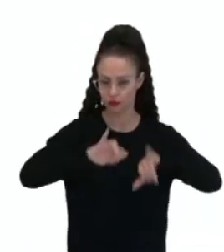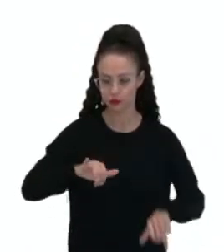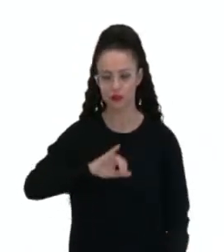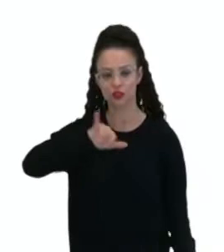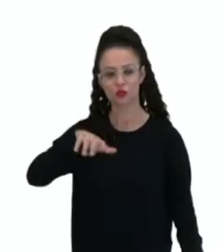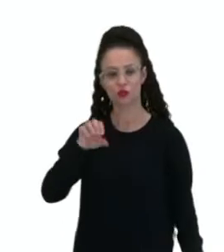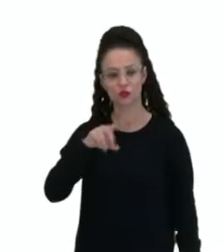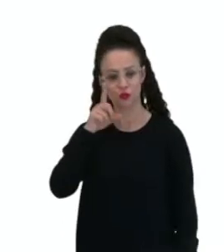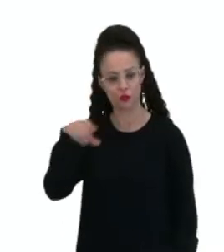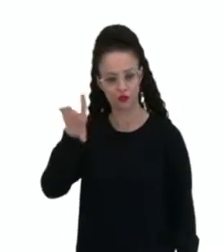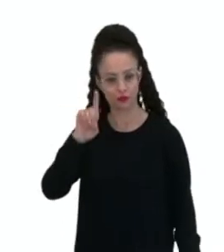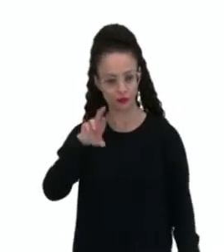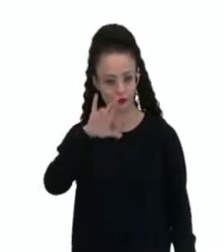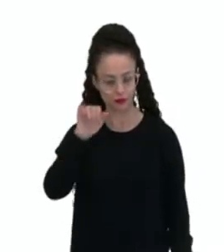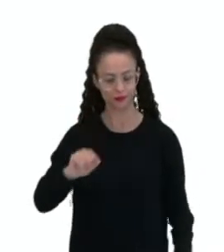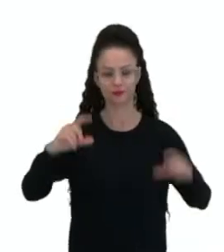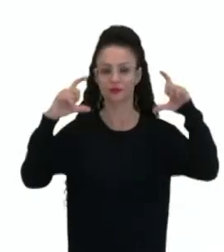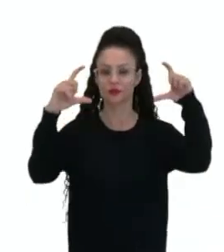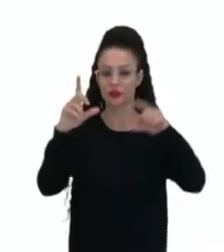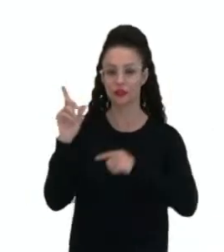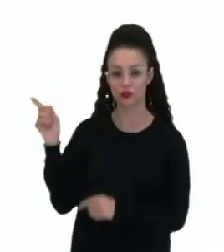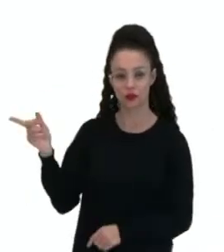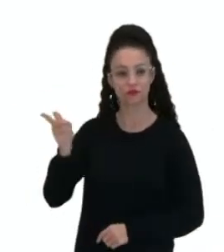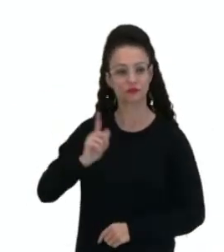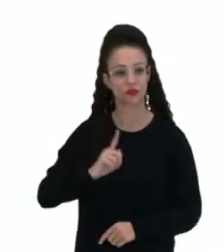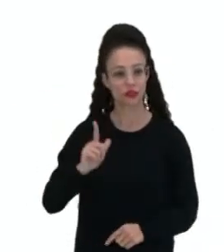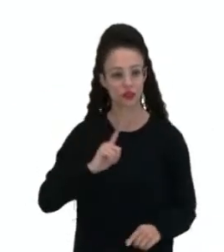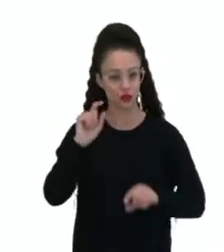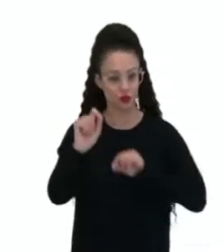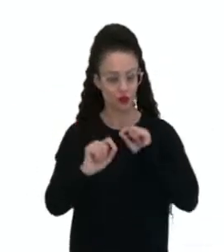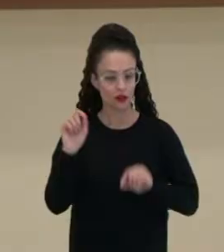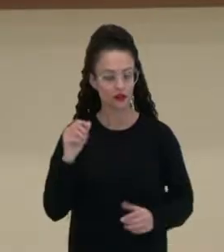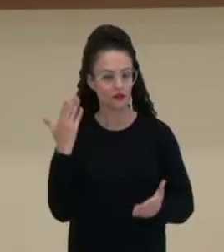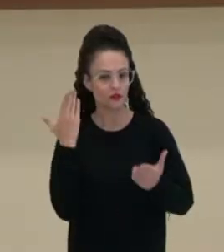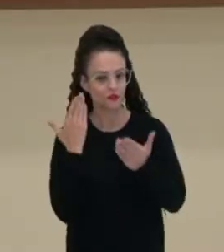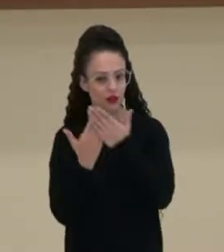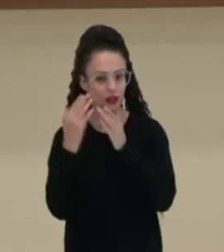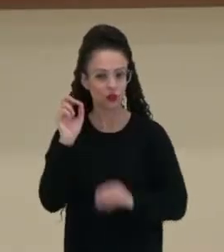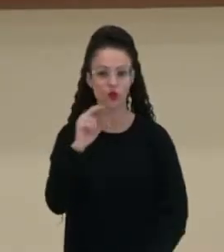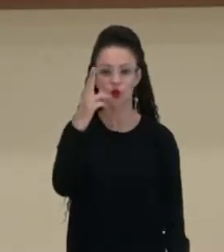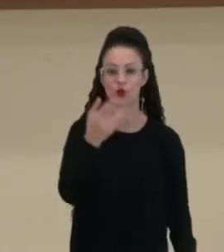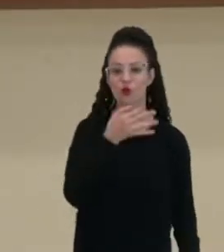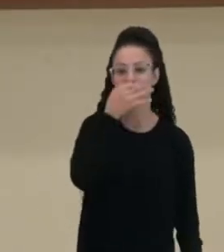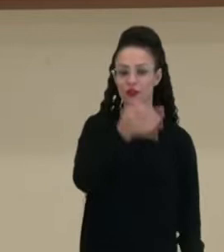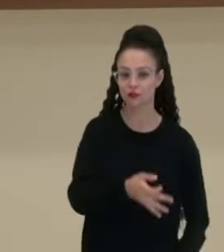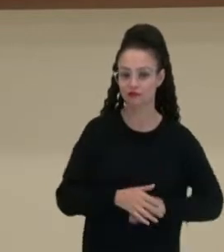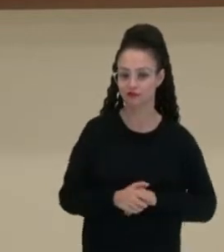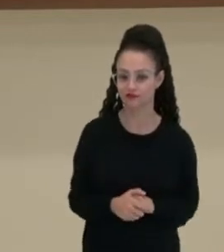João Dória. Nesse trecho, temos então um fato ou uma opinião?